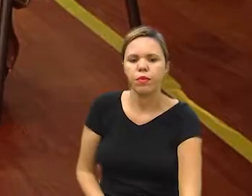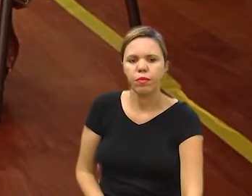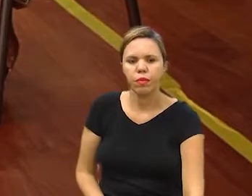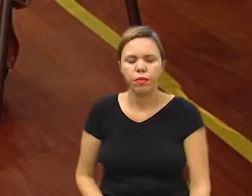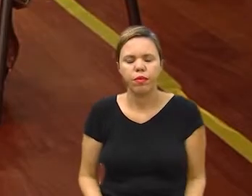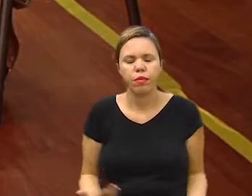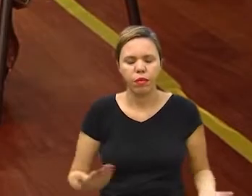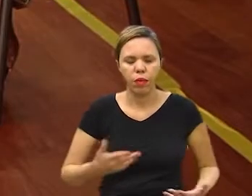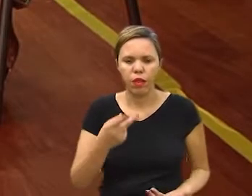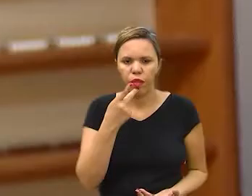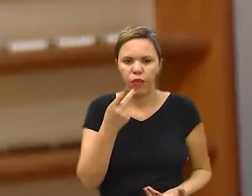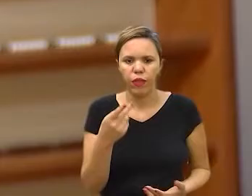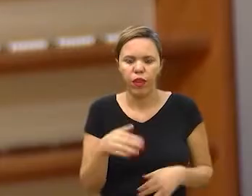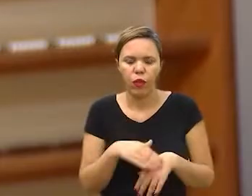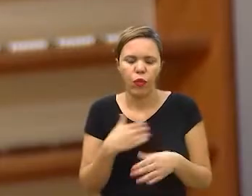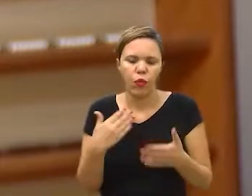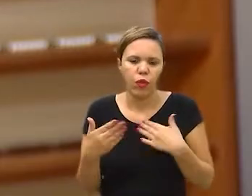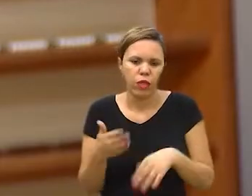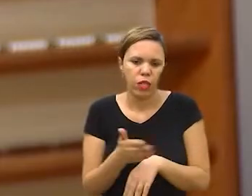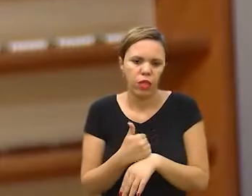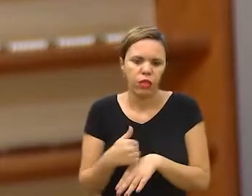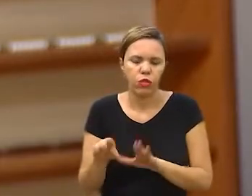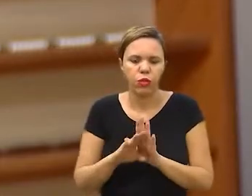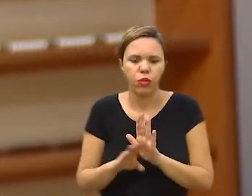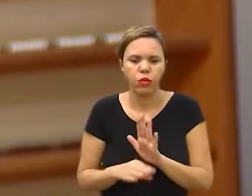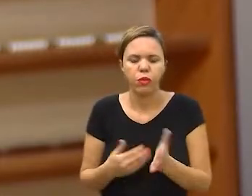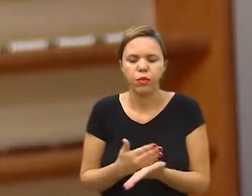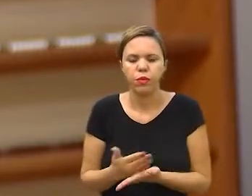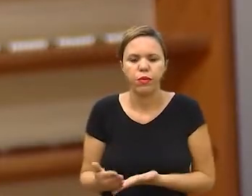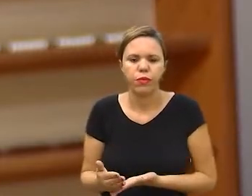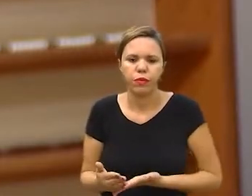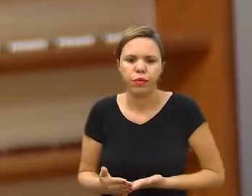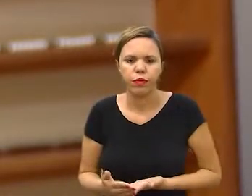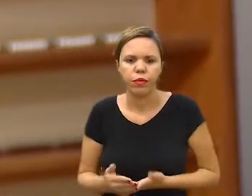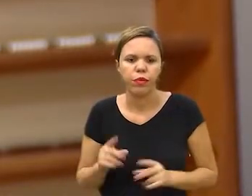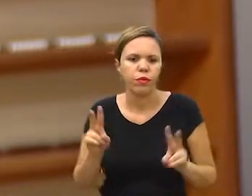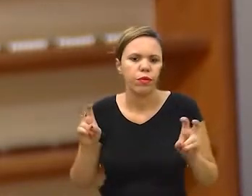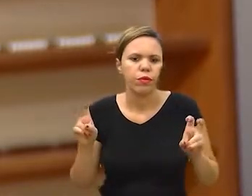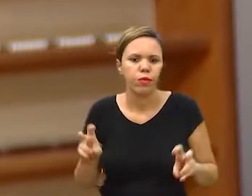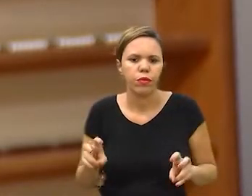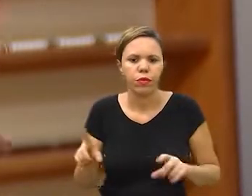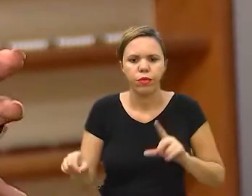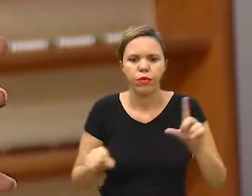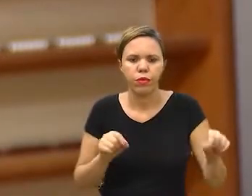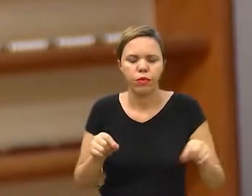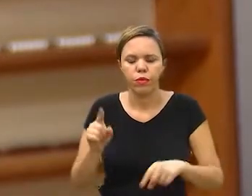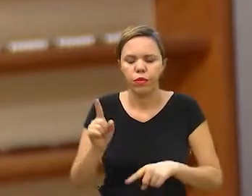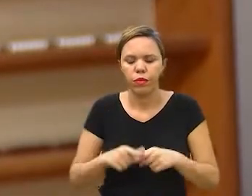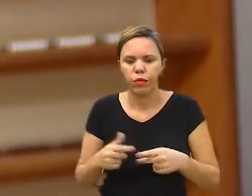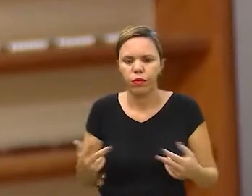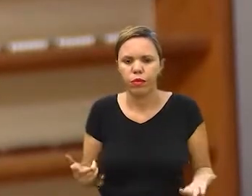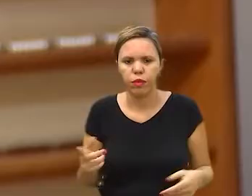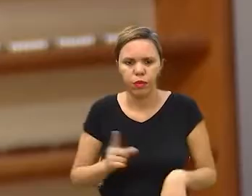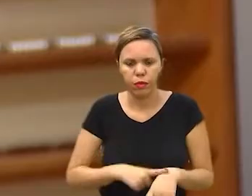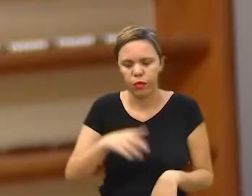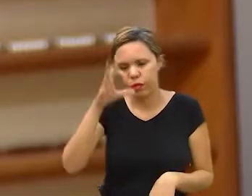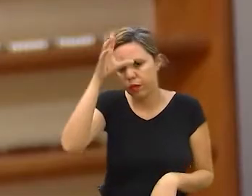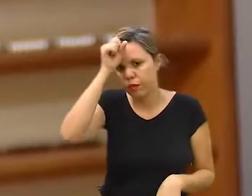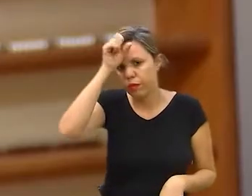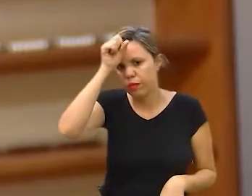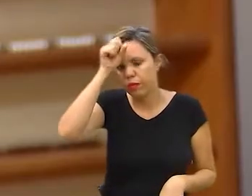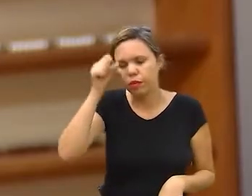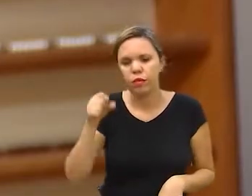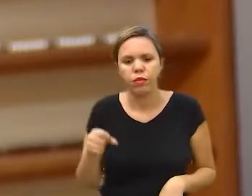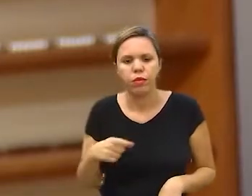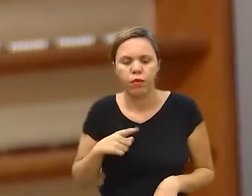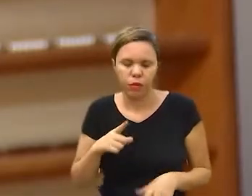estava conversando com vocês, um pouquinho antes do programa começar, que é a questão da escolha de um objeto na hora de aprender, né? Que ela